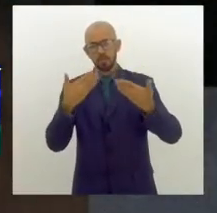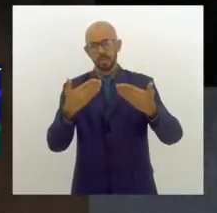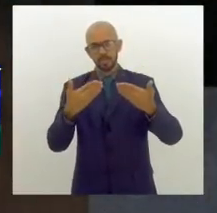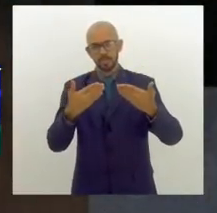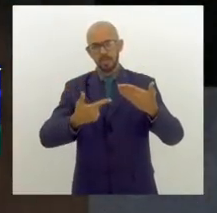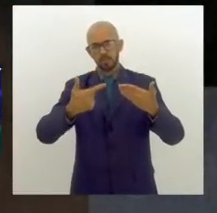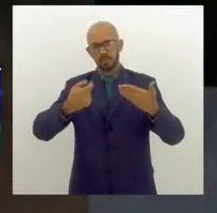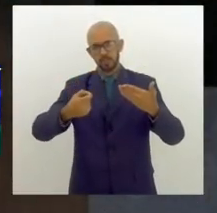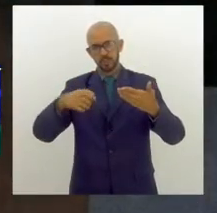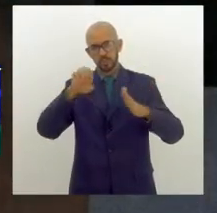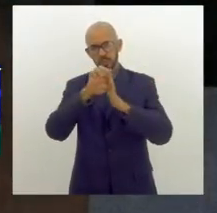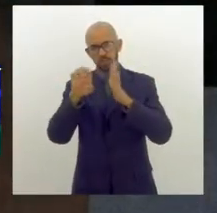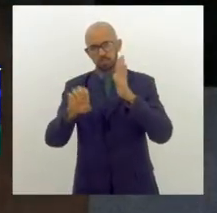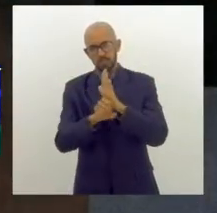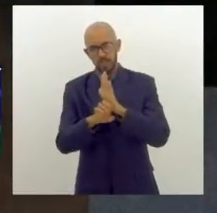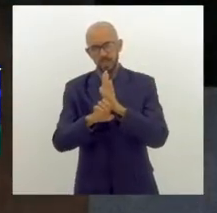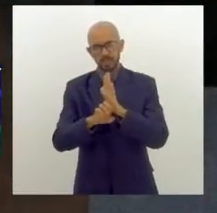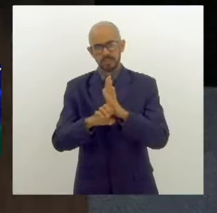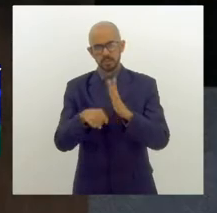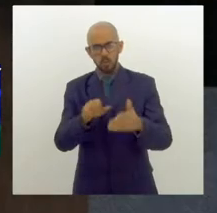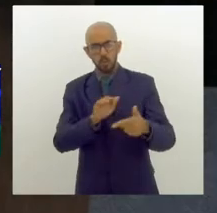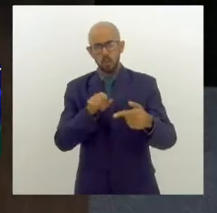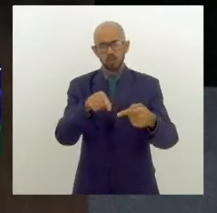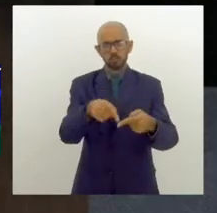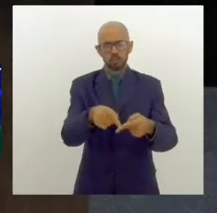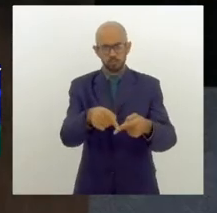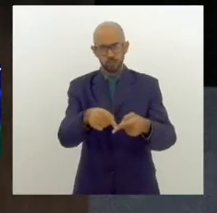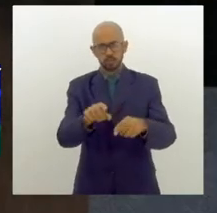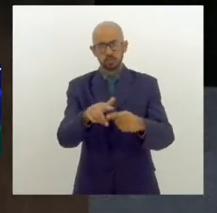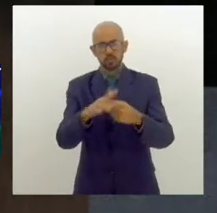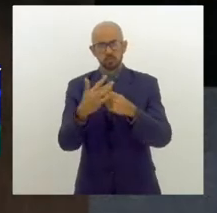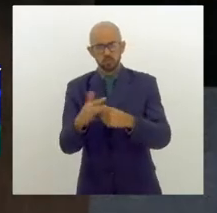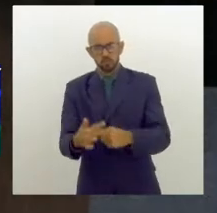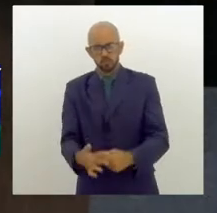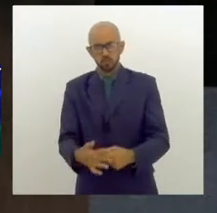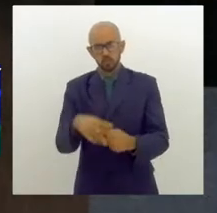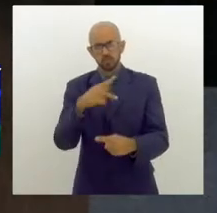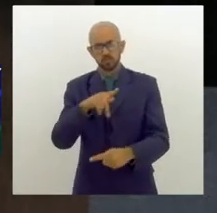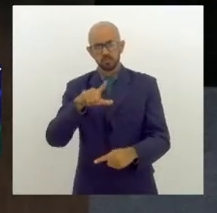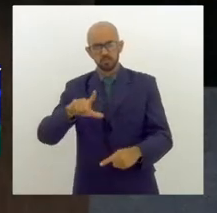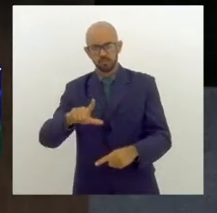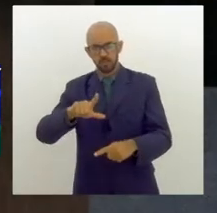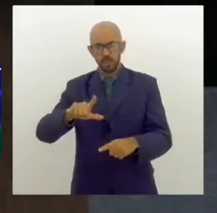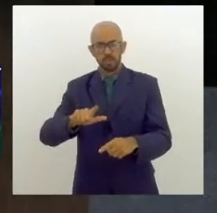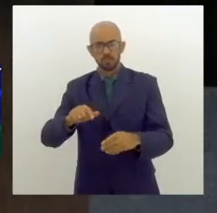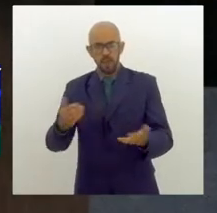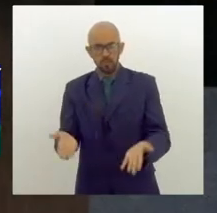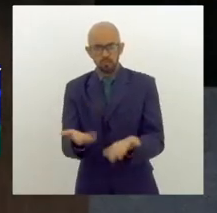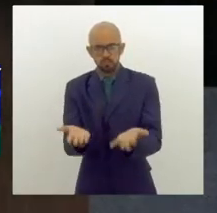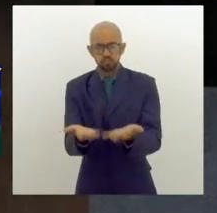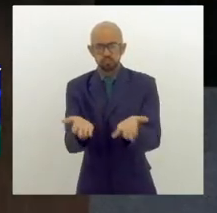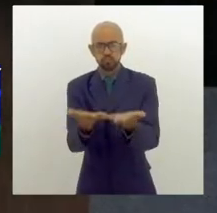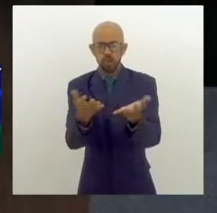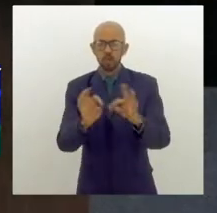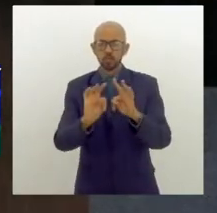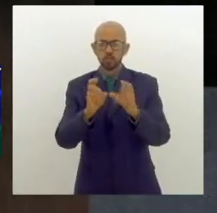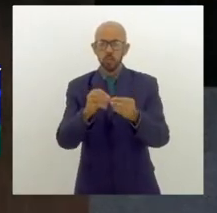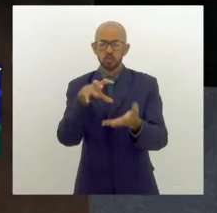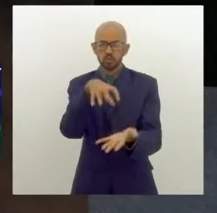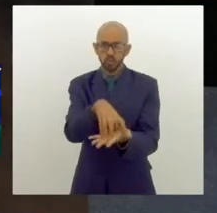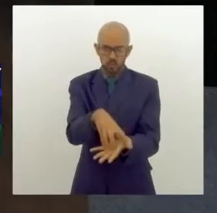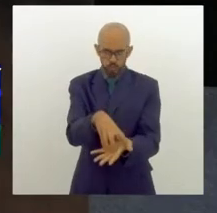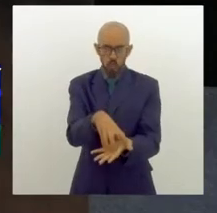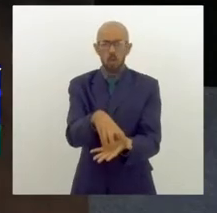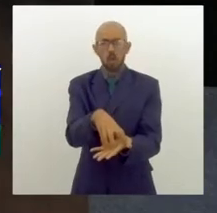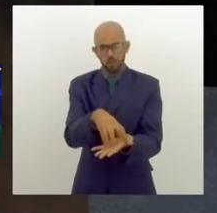20 emendas visando aperfeiçoar o projeto de lei a fim de beneficiar toda a cadeia e o